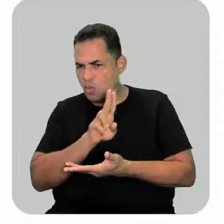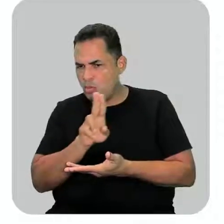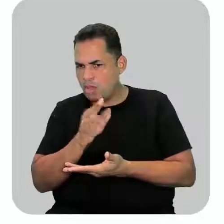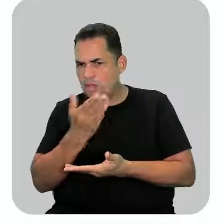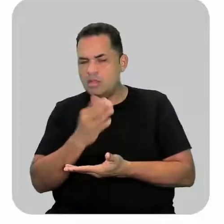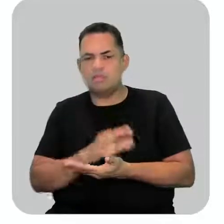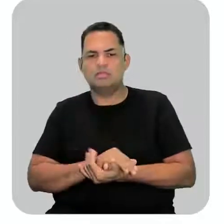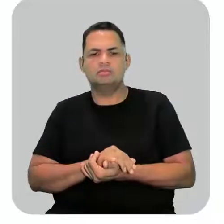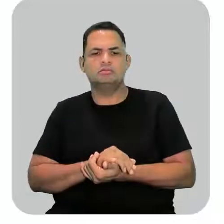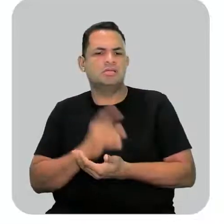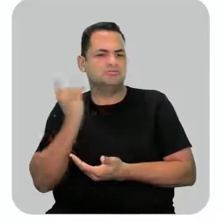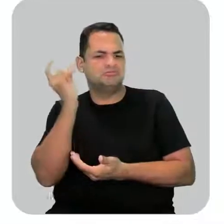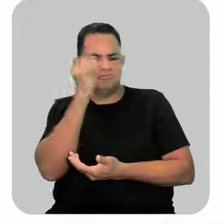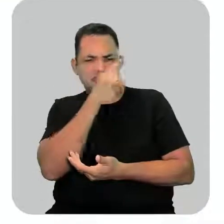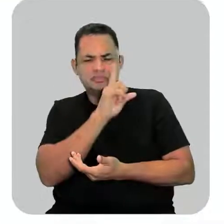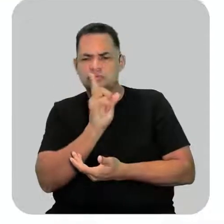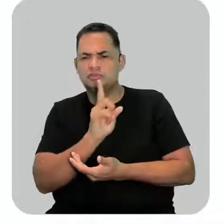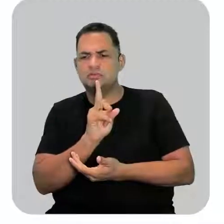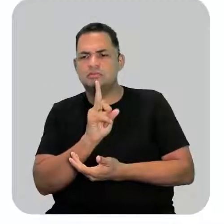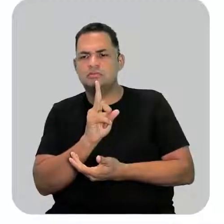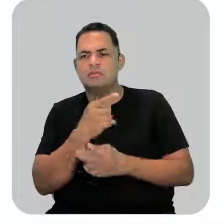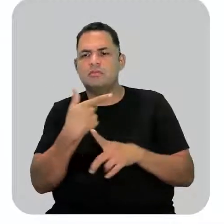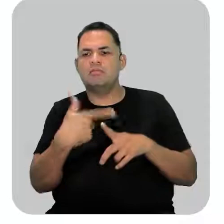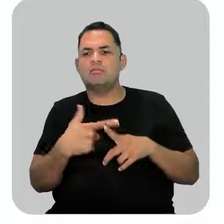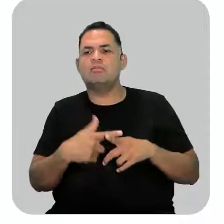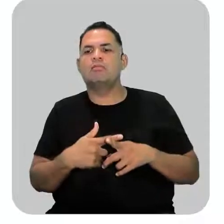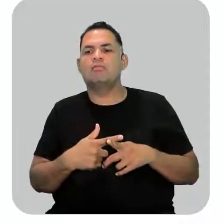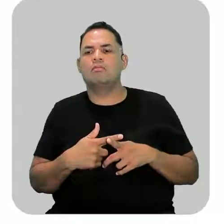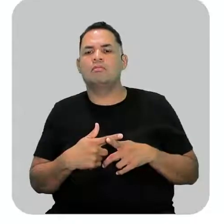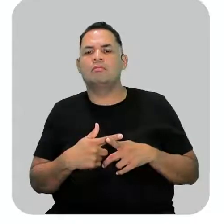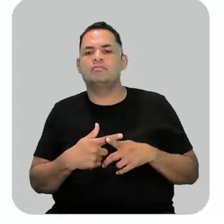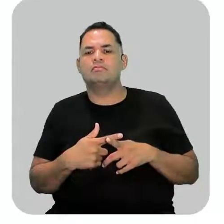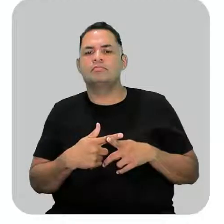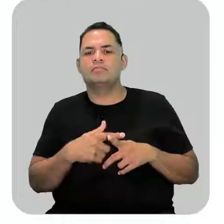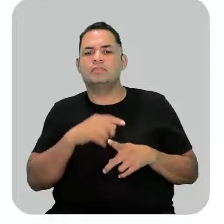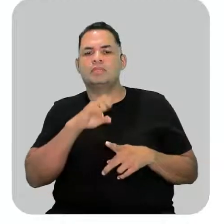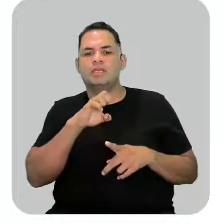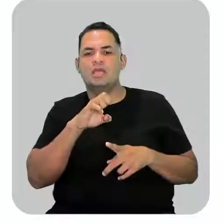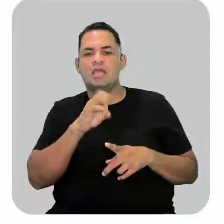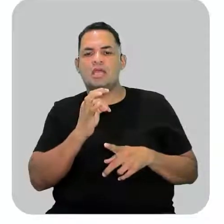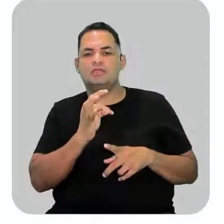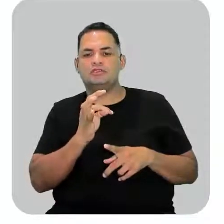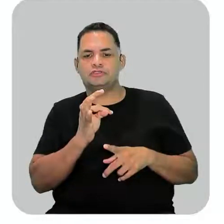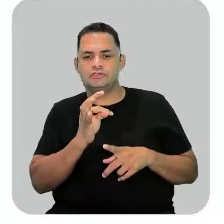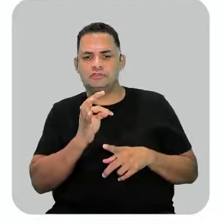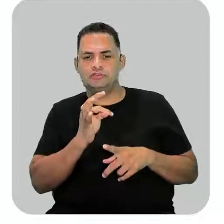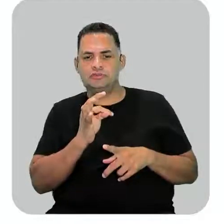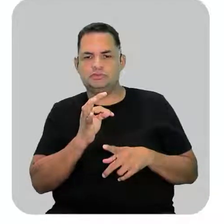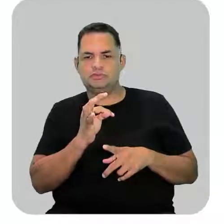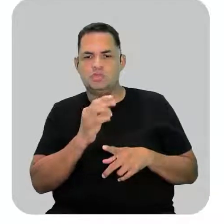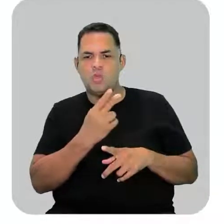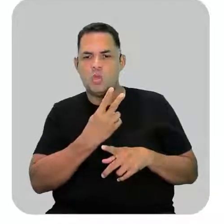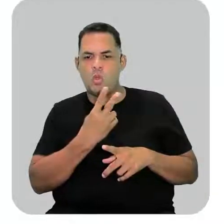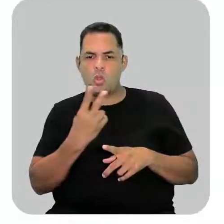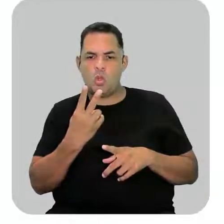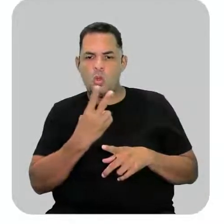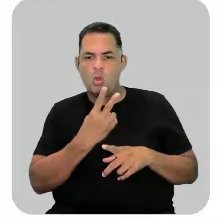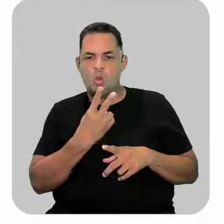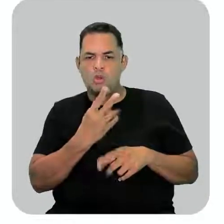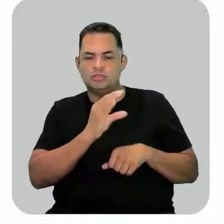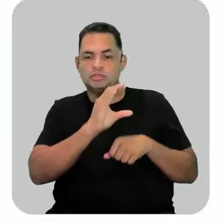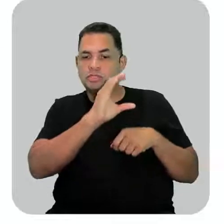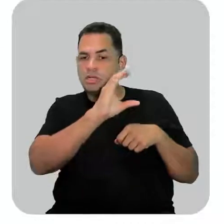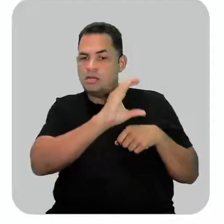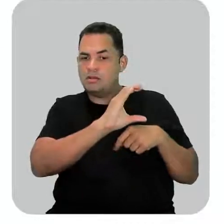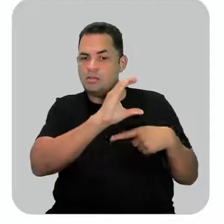meio. Não é muito difícil, por quê? Et vem do prefixo de 2 carbonos,